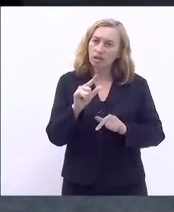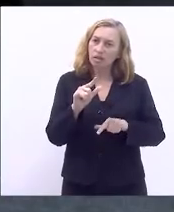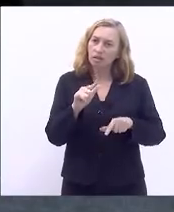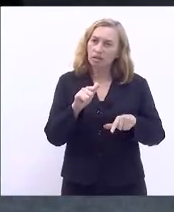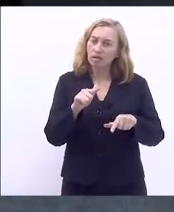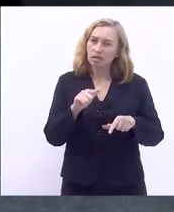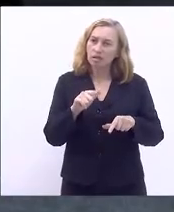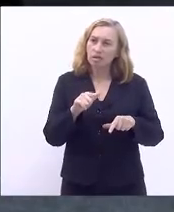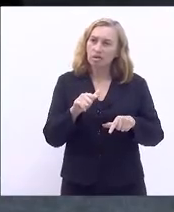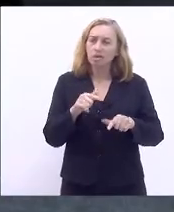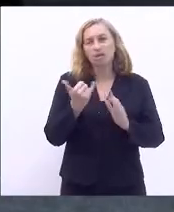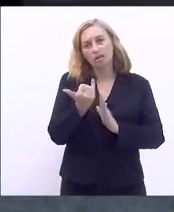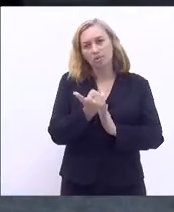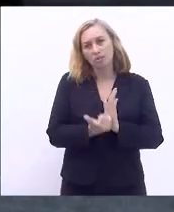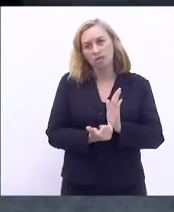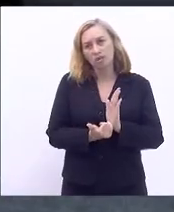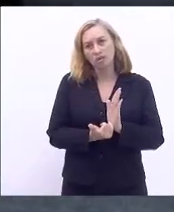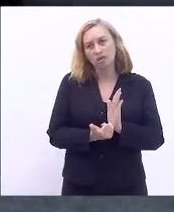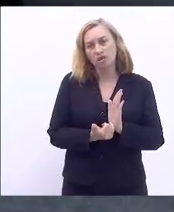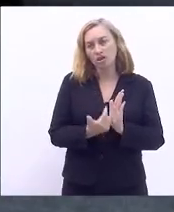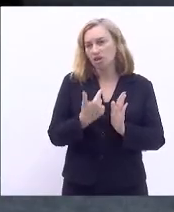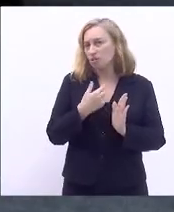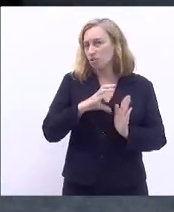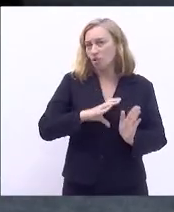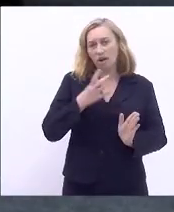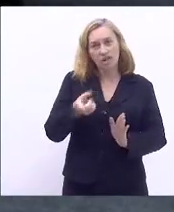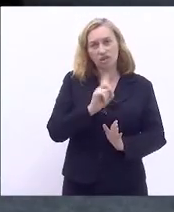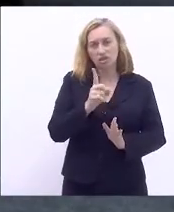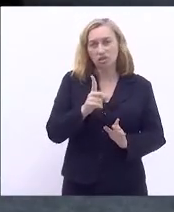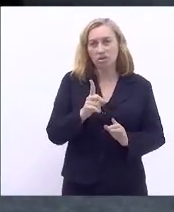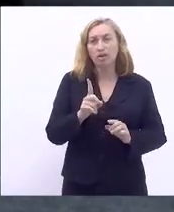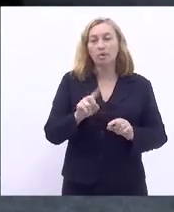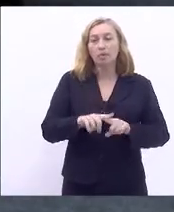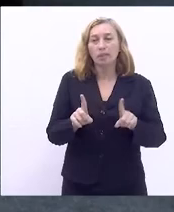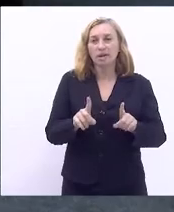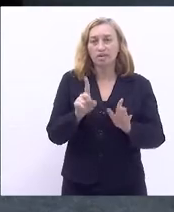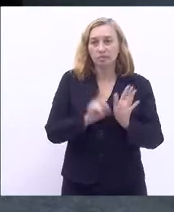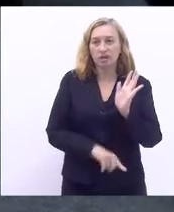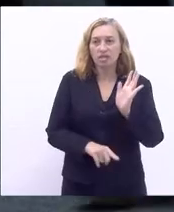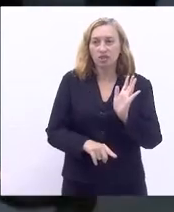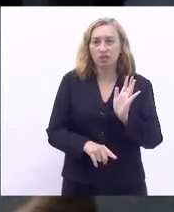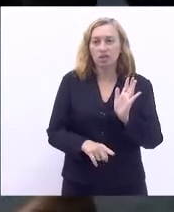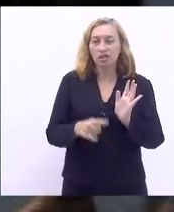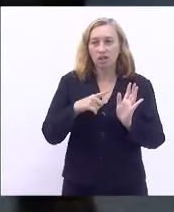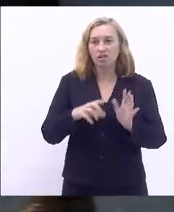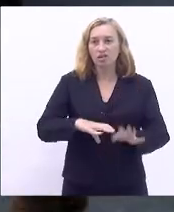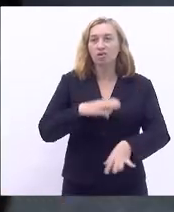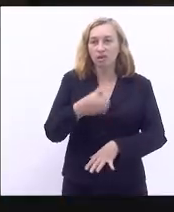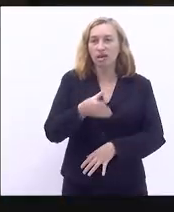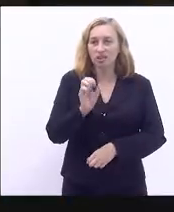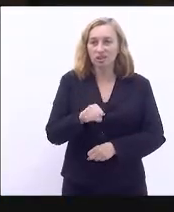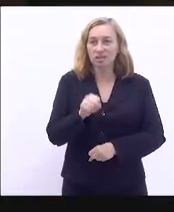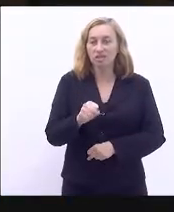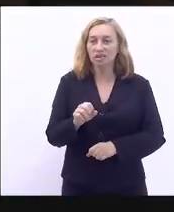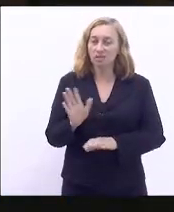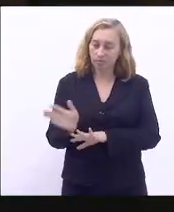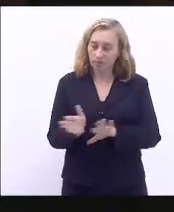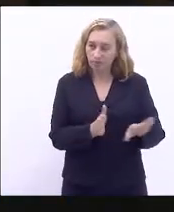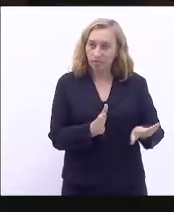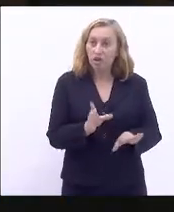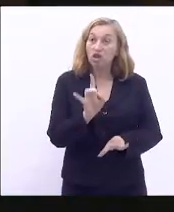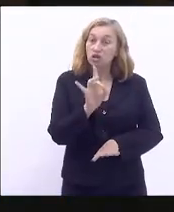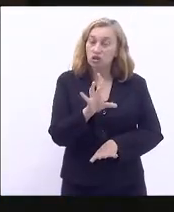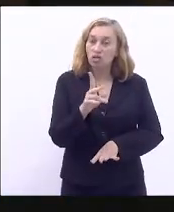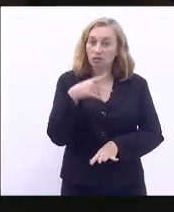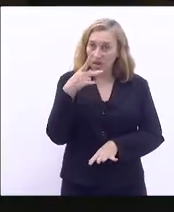aumentar imposto, não, mas... eu não vou ter coragem, não. Mas para baixar, eu vou ter muita coragem mesmo. Eu só fiz